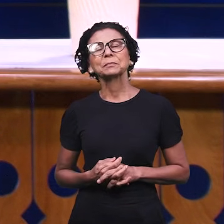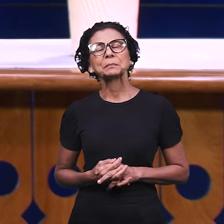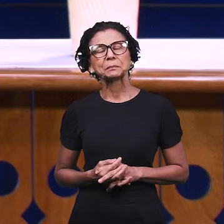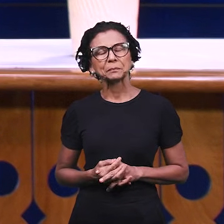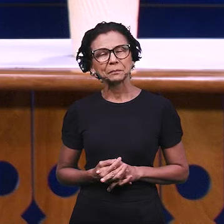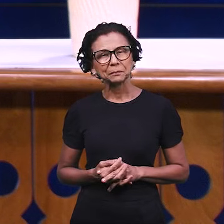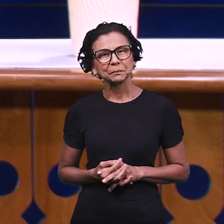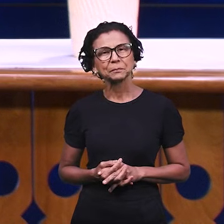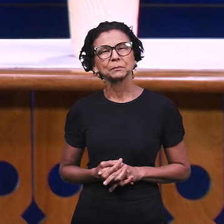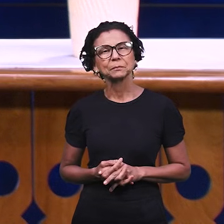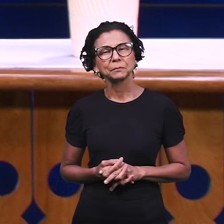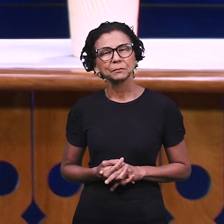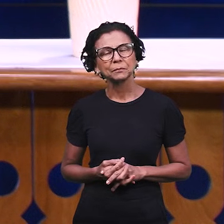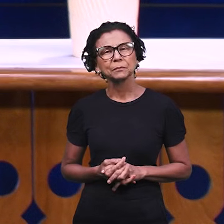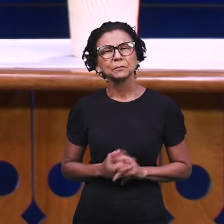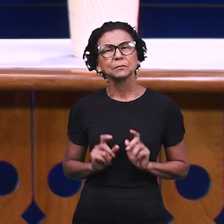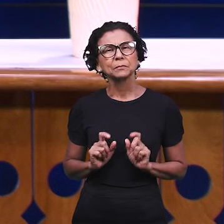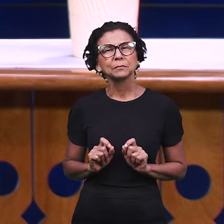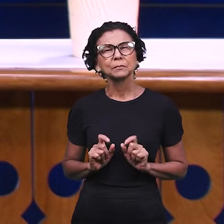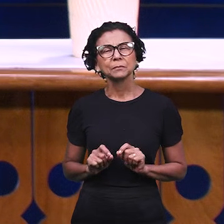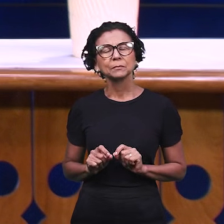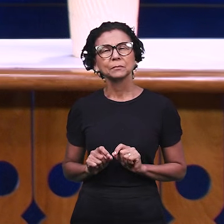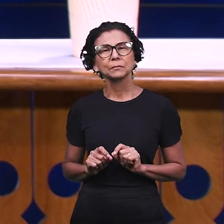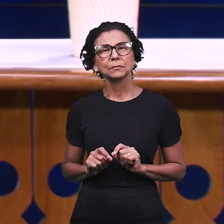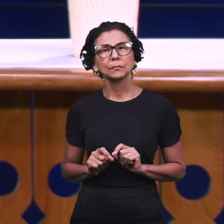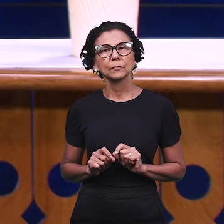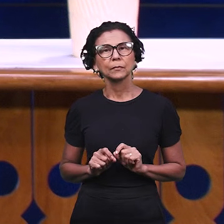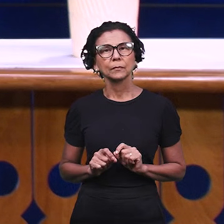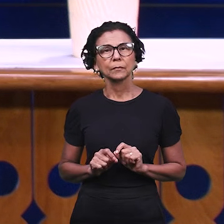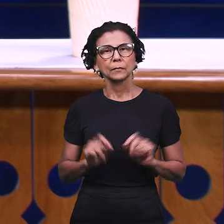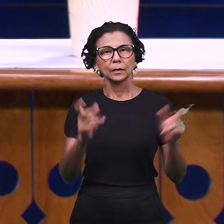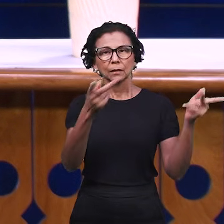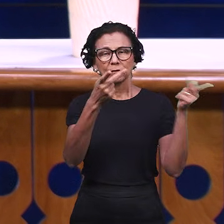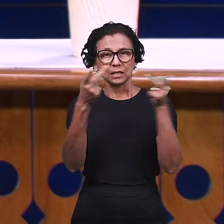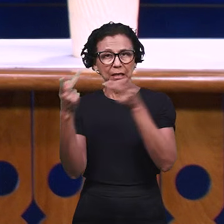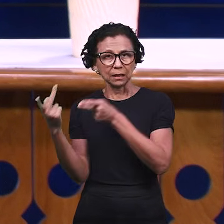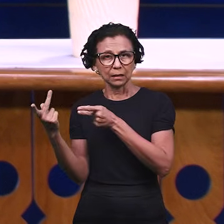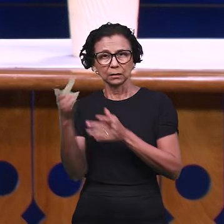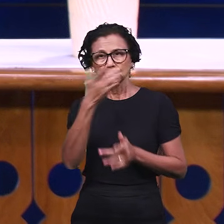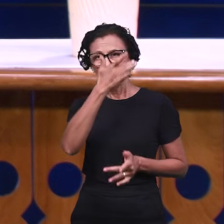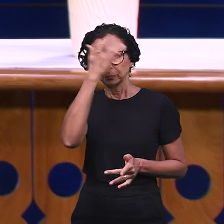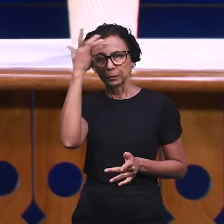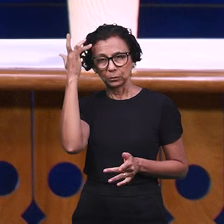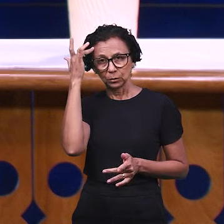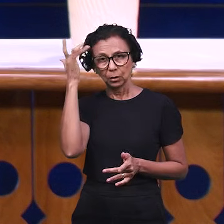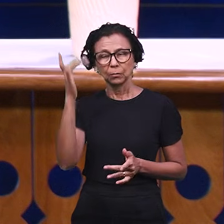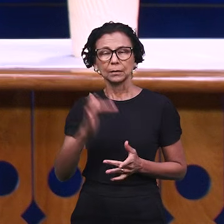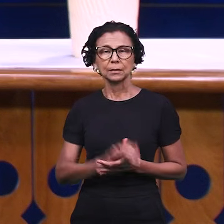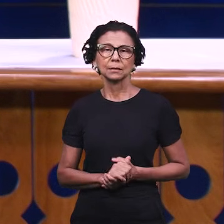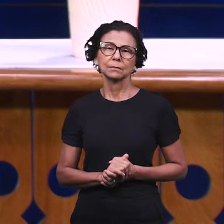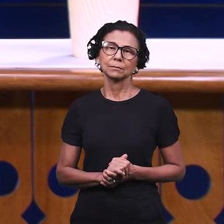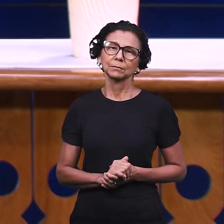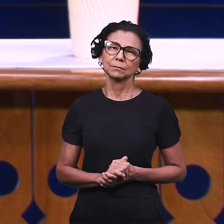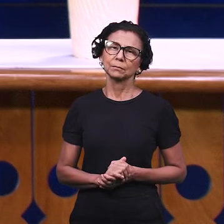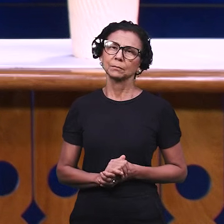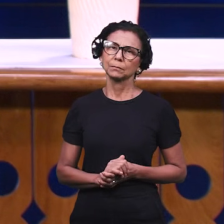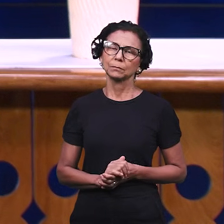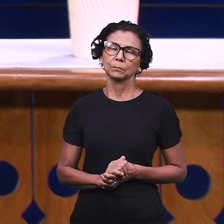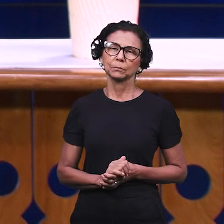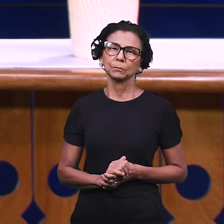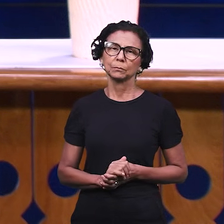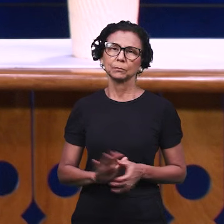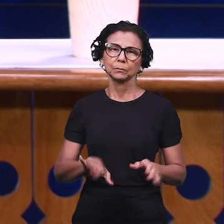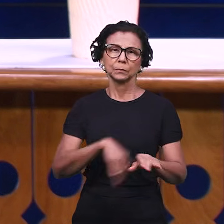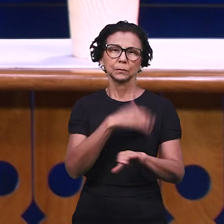707 3076 para que aqueles que nos visitam, aqueles que têm recebido os nossos convites, possam